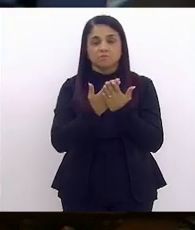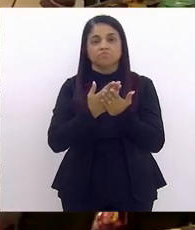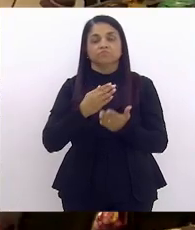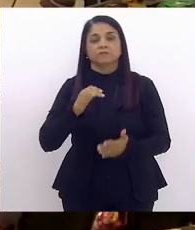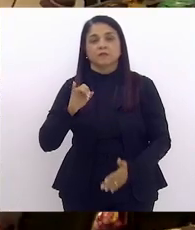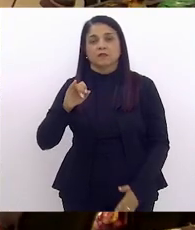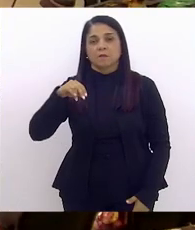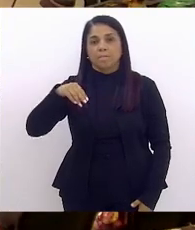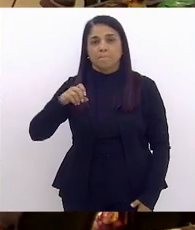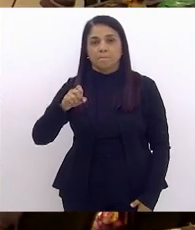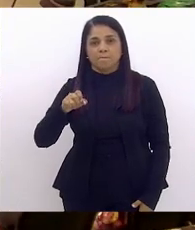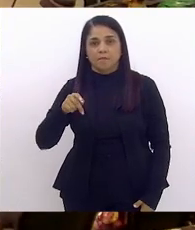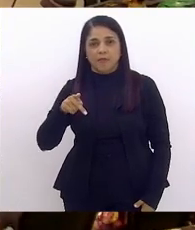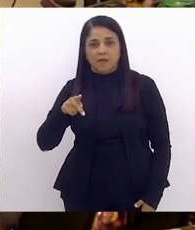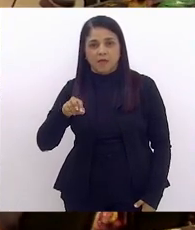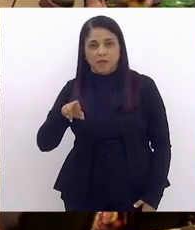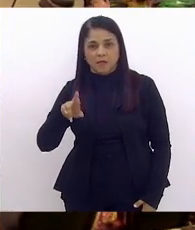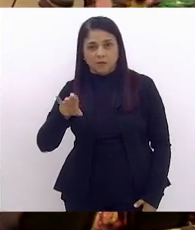Chagas.